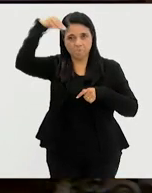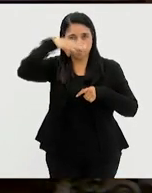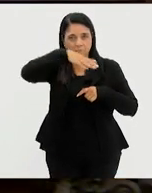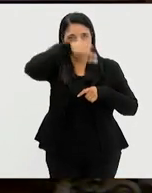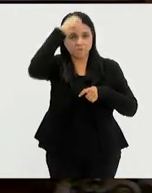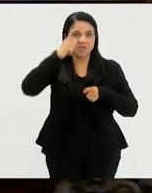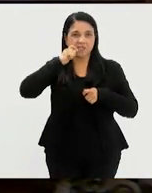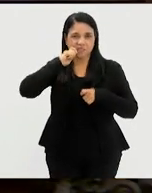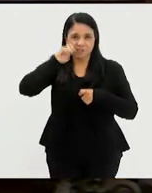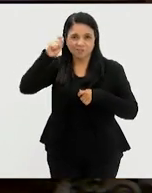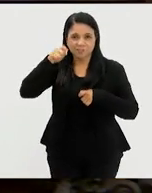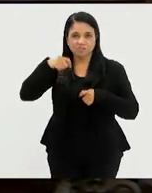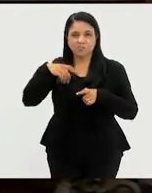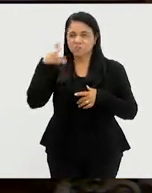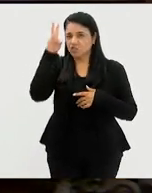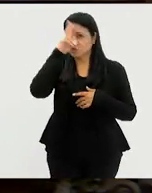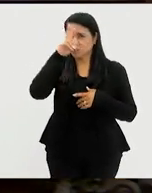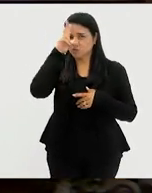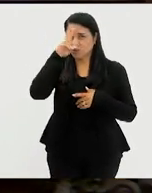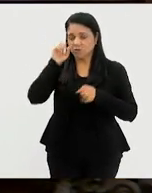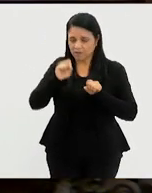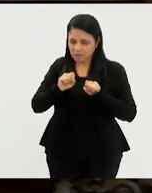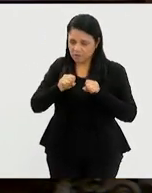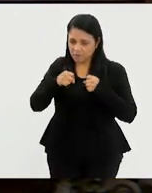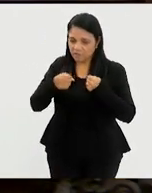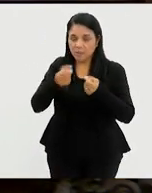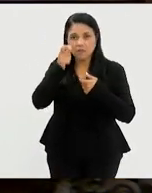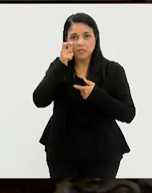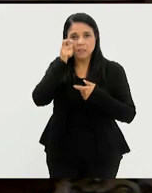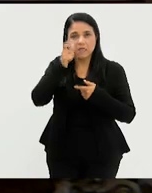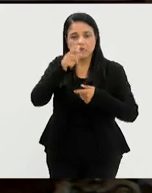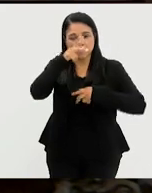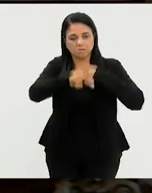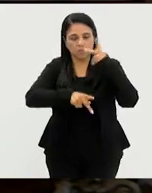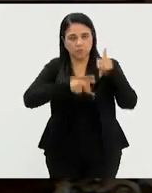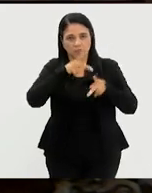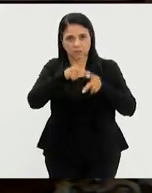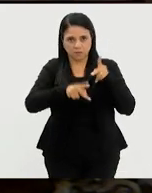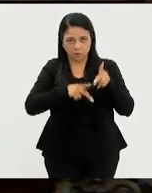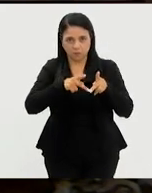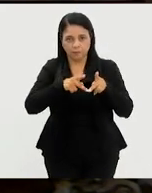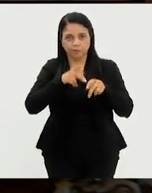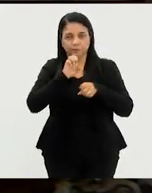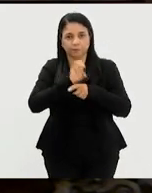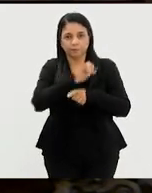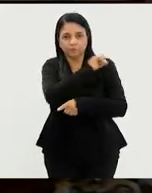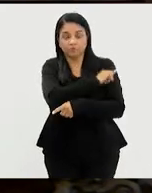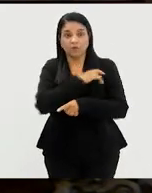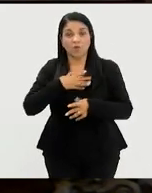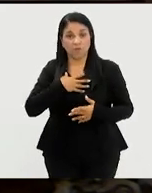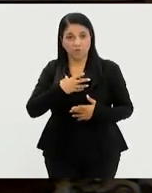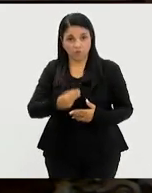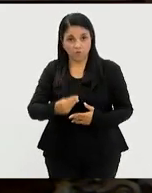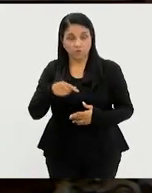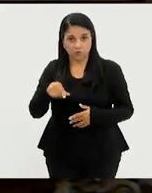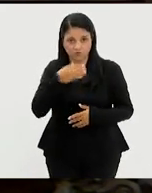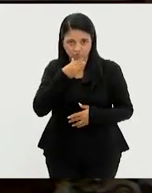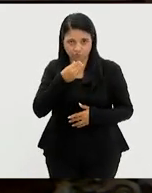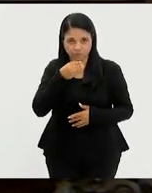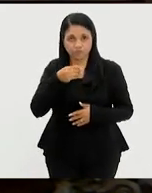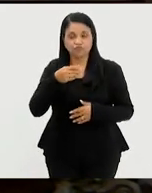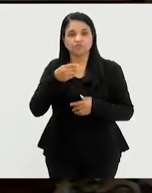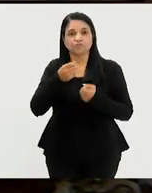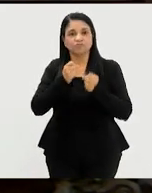interesses da população do nosso Estado do Rio de Janeiro filho de mecânico industrial filho